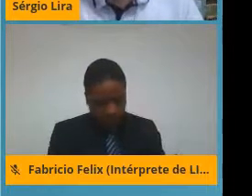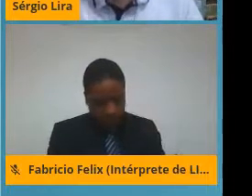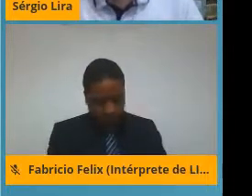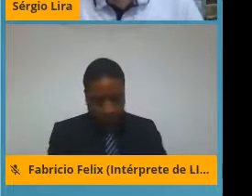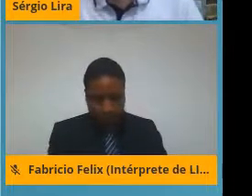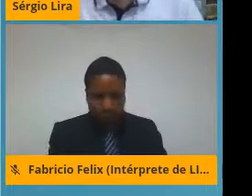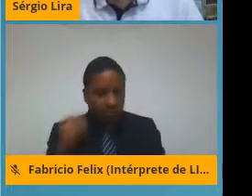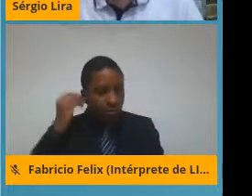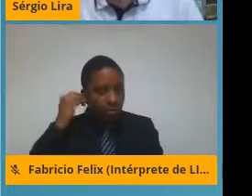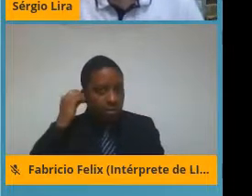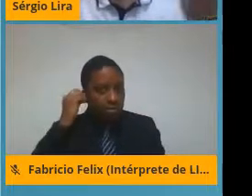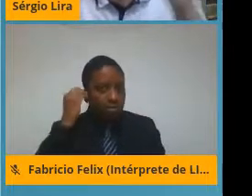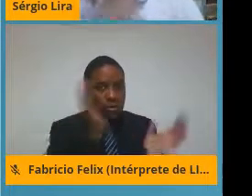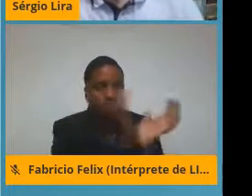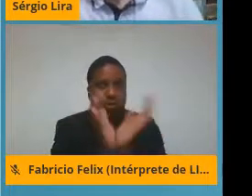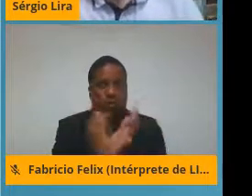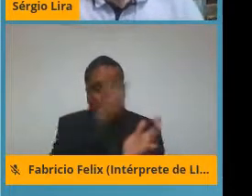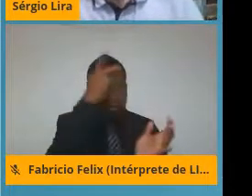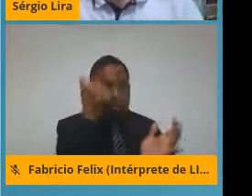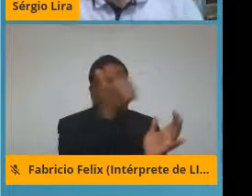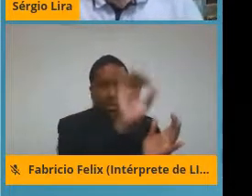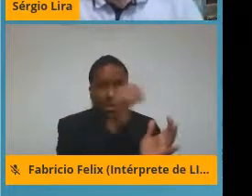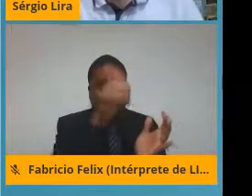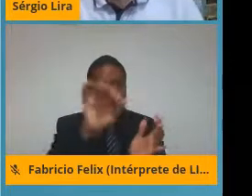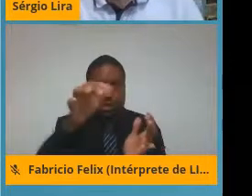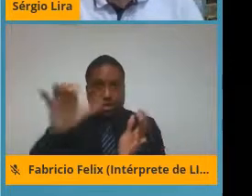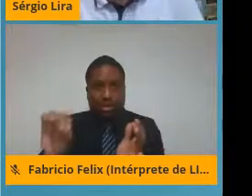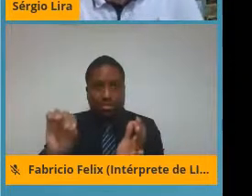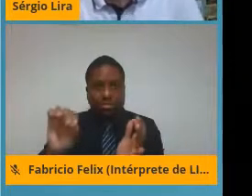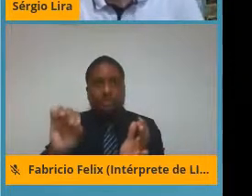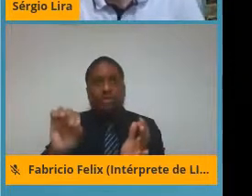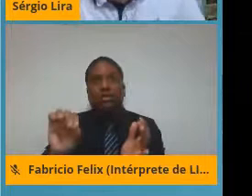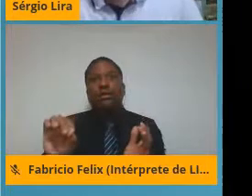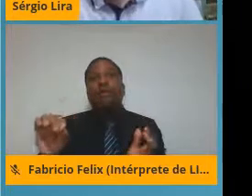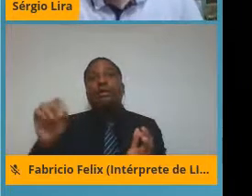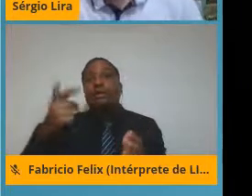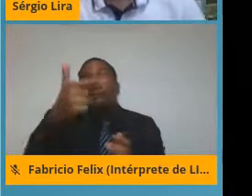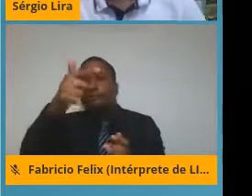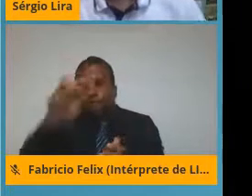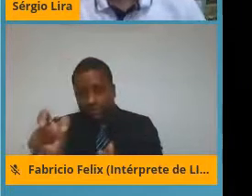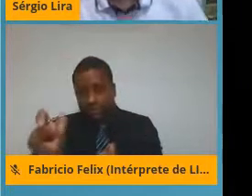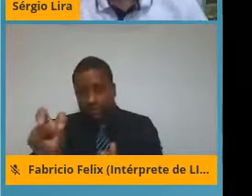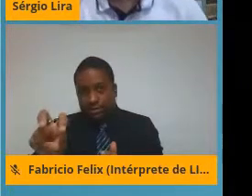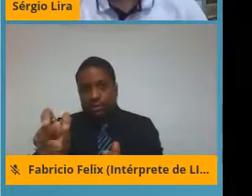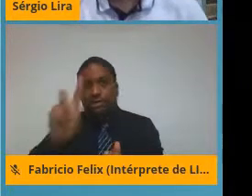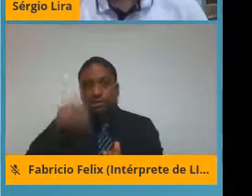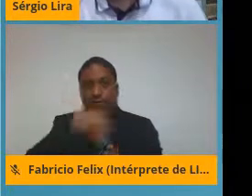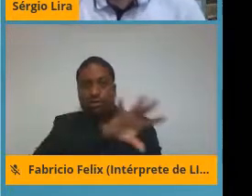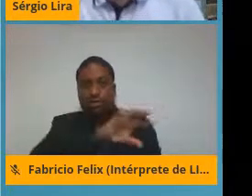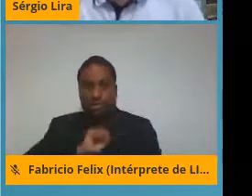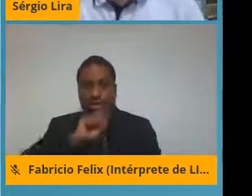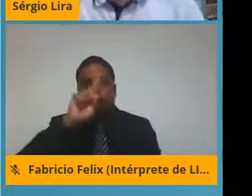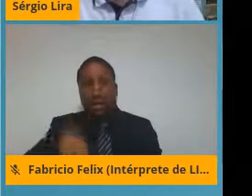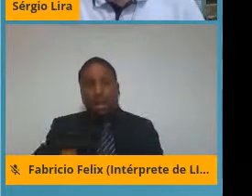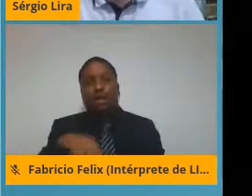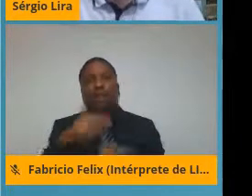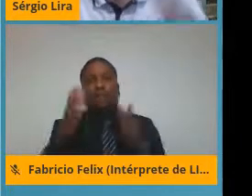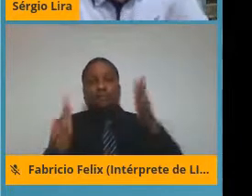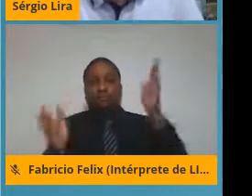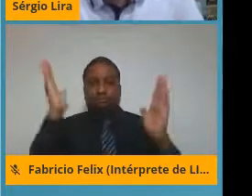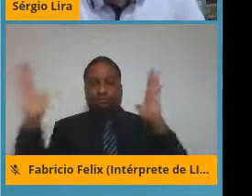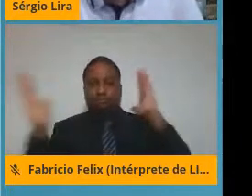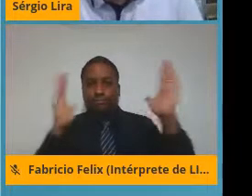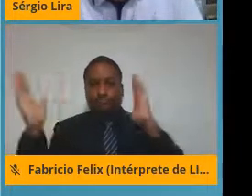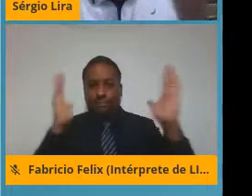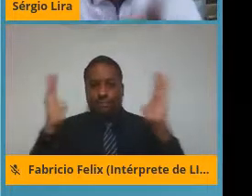10 pessoas contaminadas, 25 são contaminadas, né? Ninguém contamina meia pessoa, isso é uma medida média, né? Então,